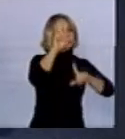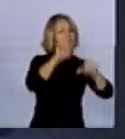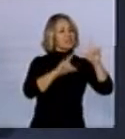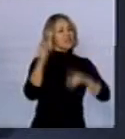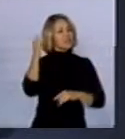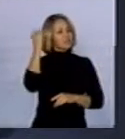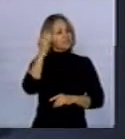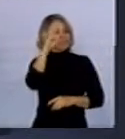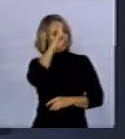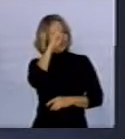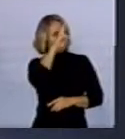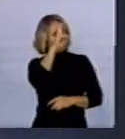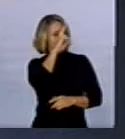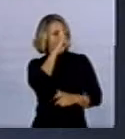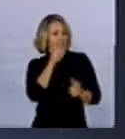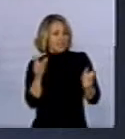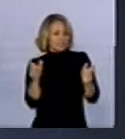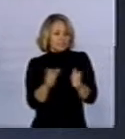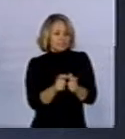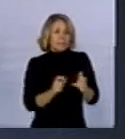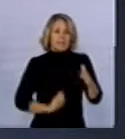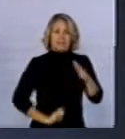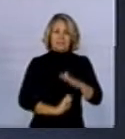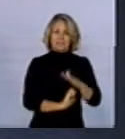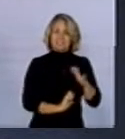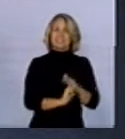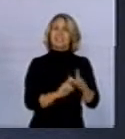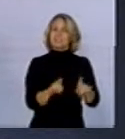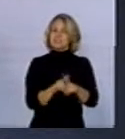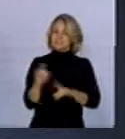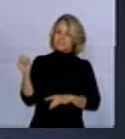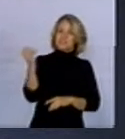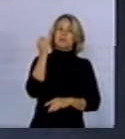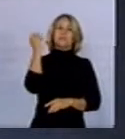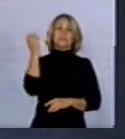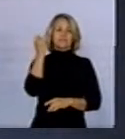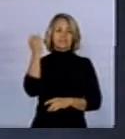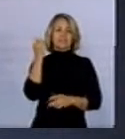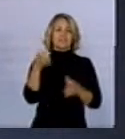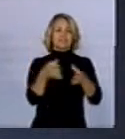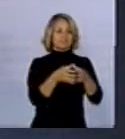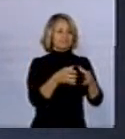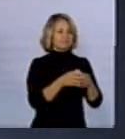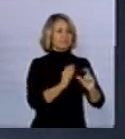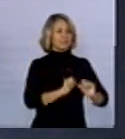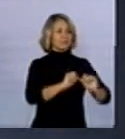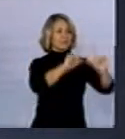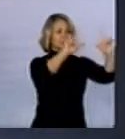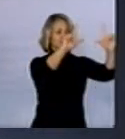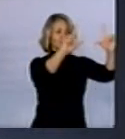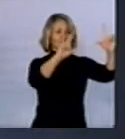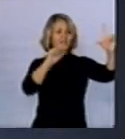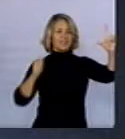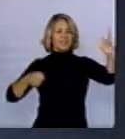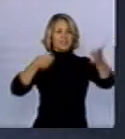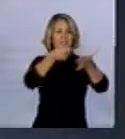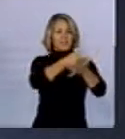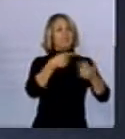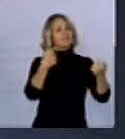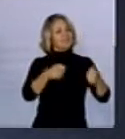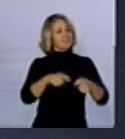ressaltar que esses pequenos operadores são também atores importantes no setor de TV por assinatura e devem ser ouvidos